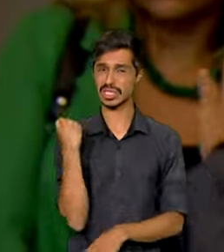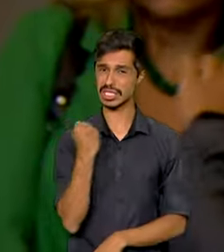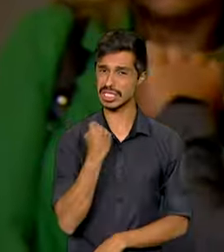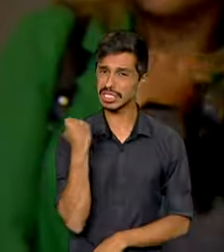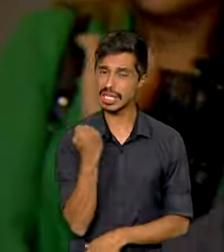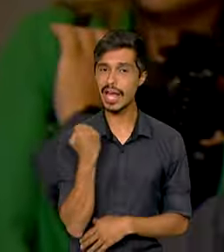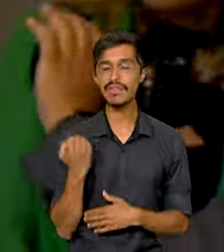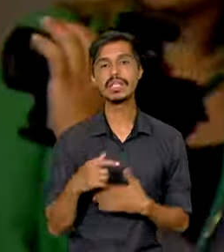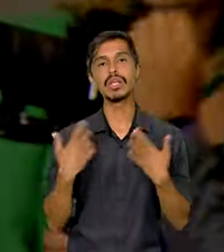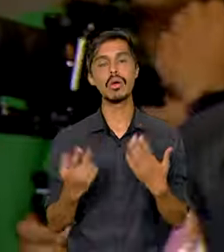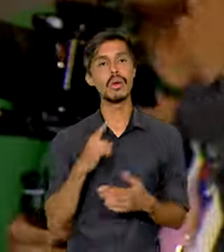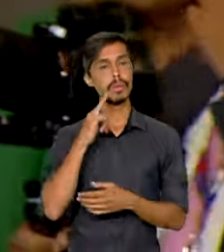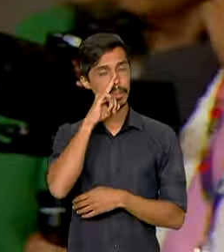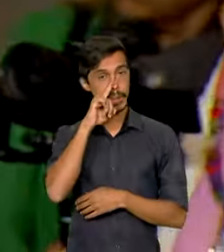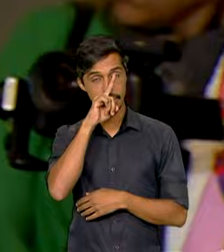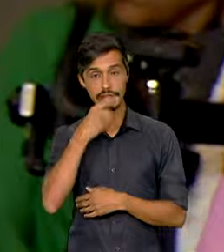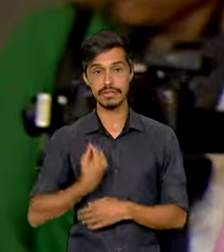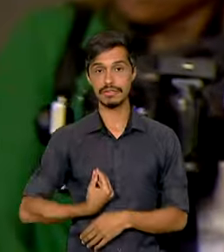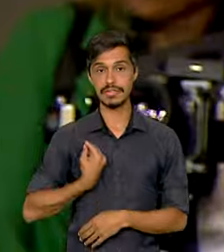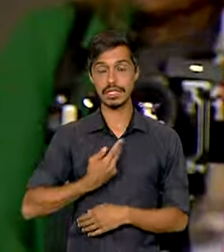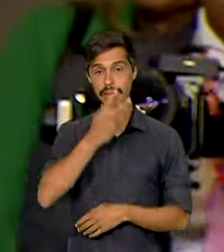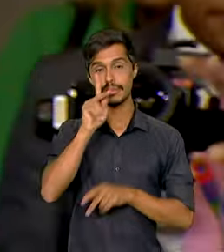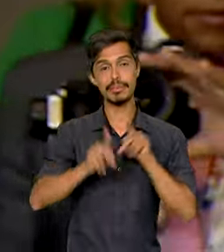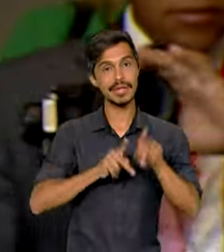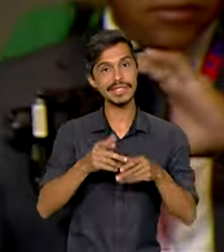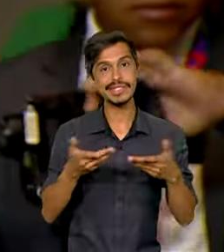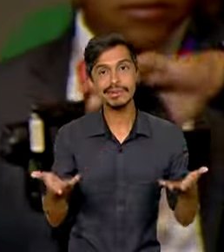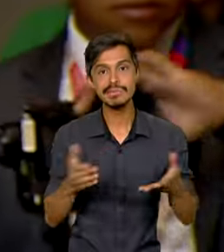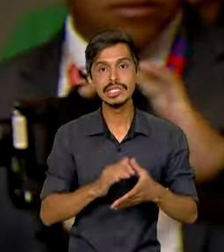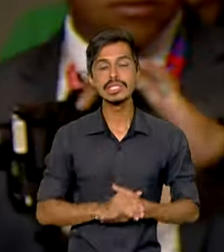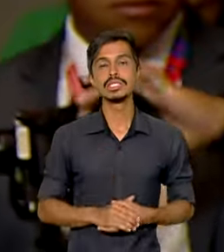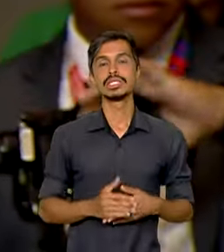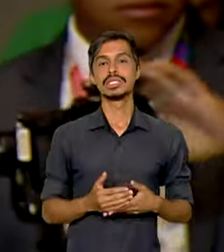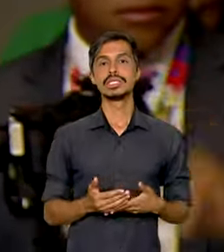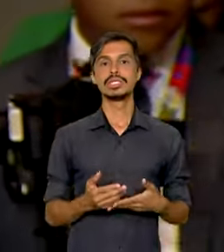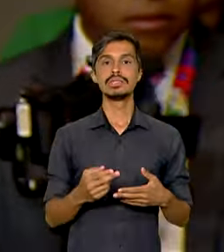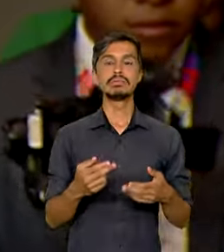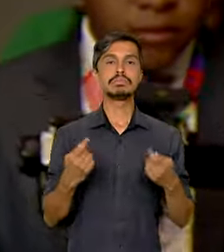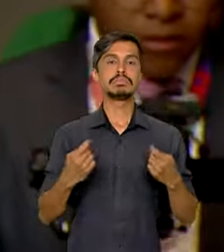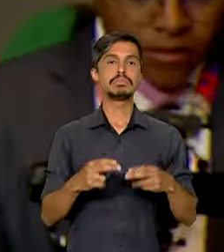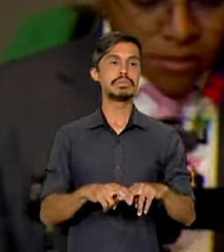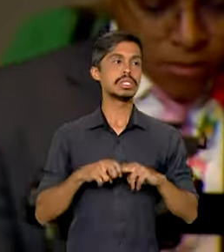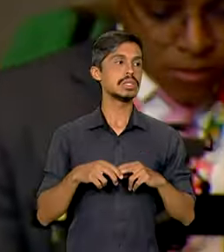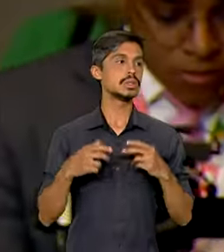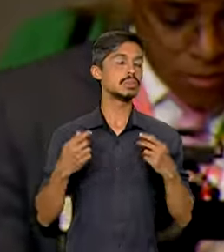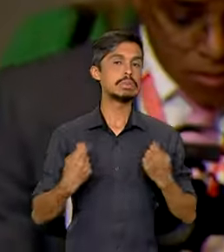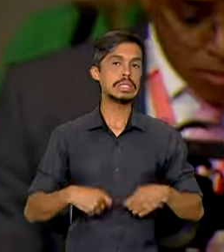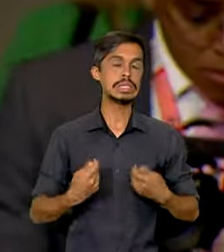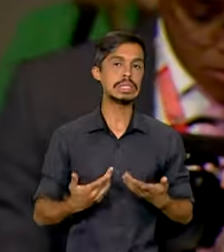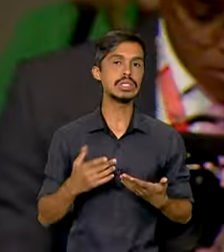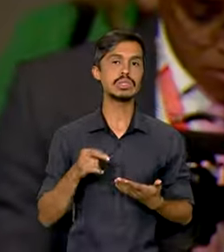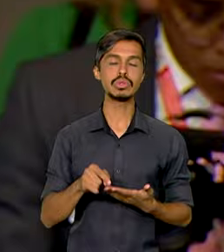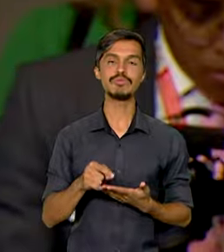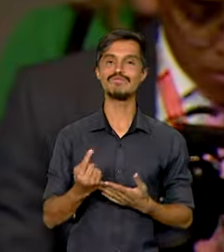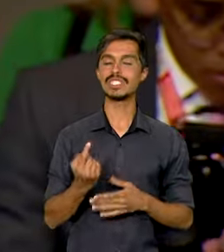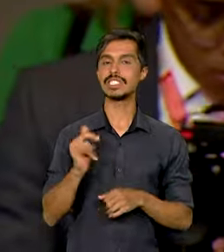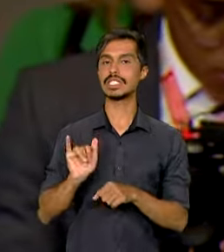risco a vida da nossa população. Portanto, essa eu diria que é uma